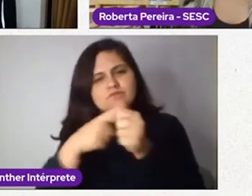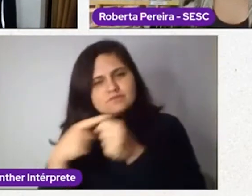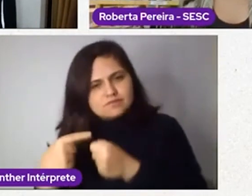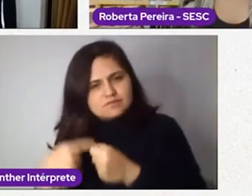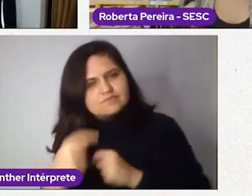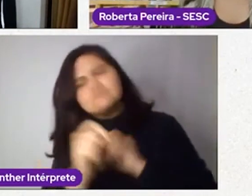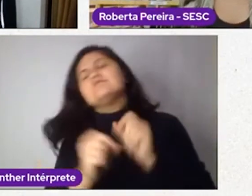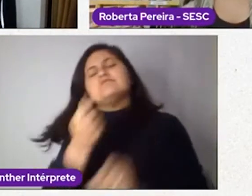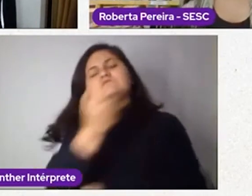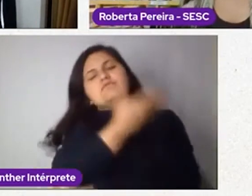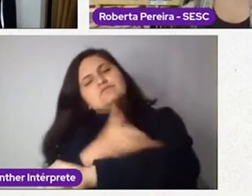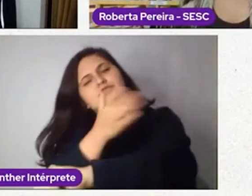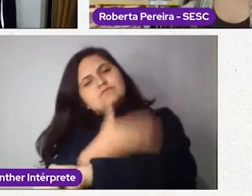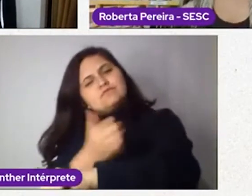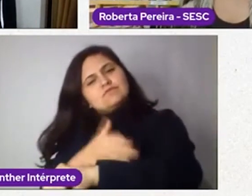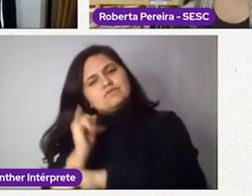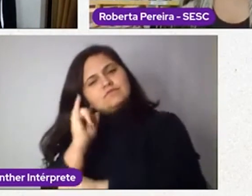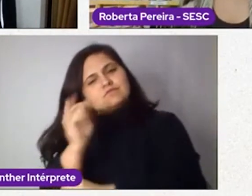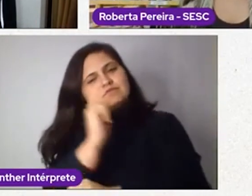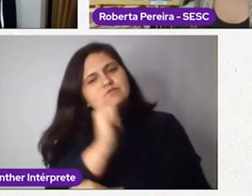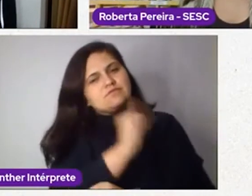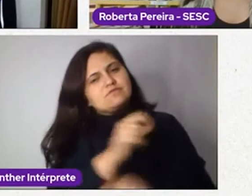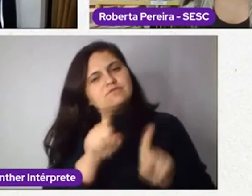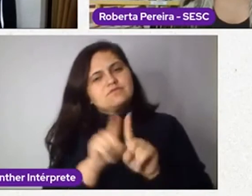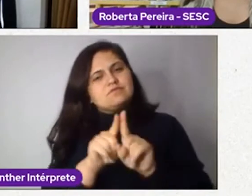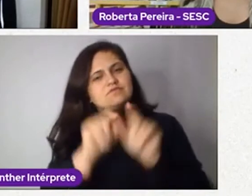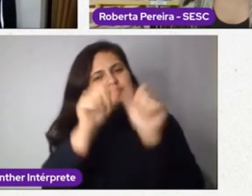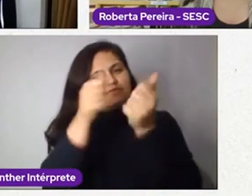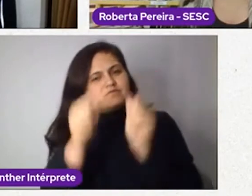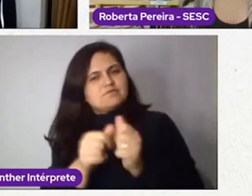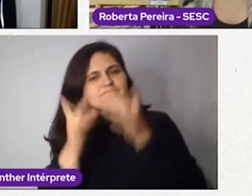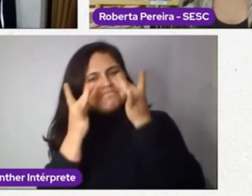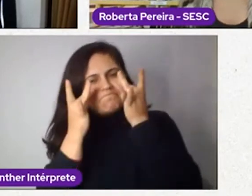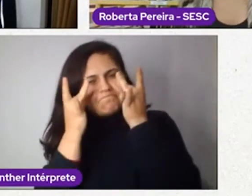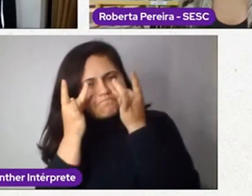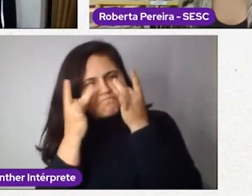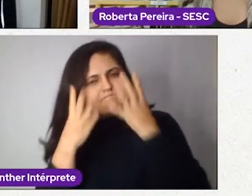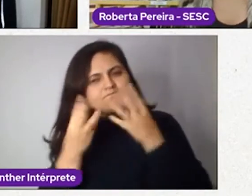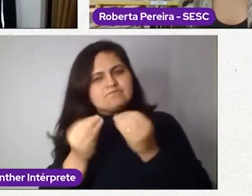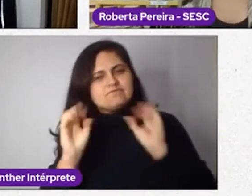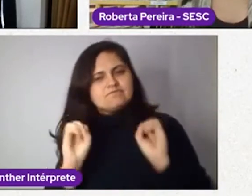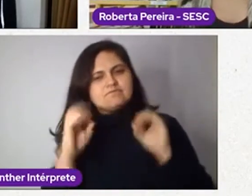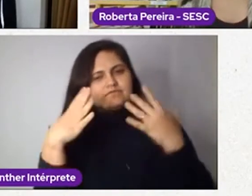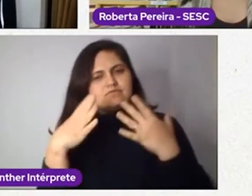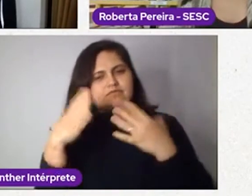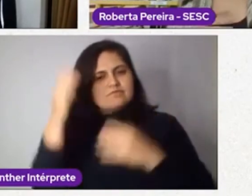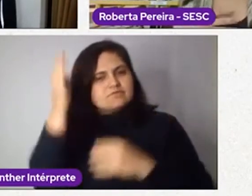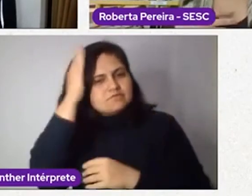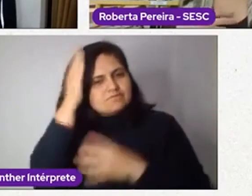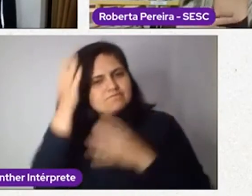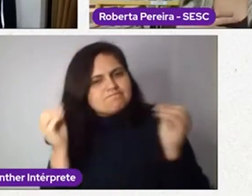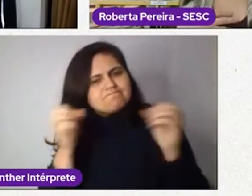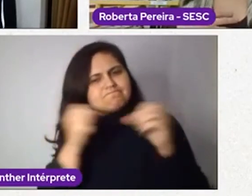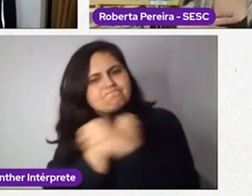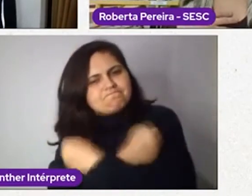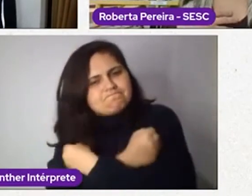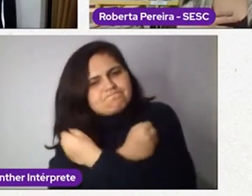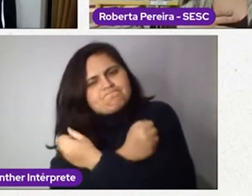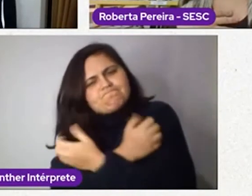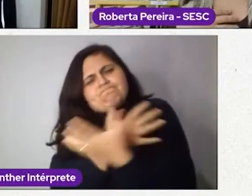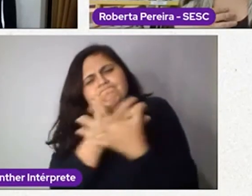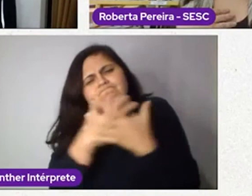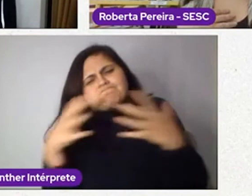que tu tá acostumado. É uma figura super presente nos eventos do Sesc. Um grande abraço,